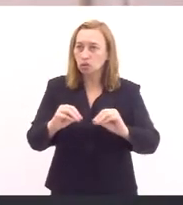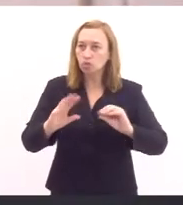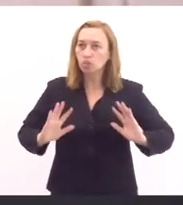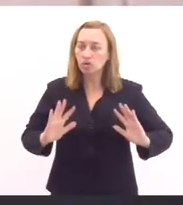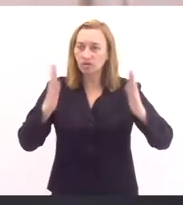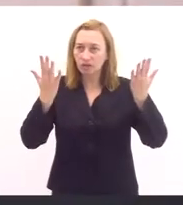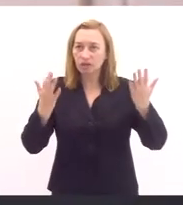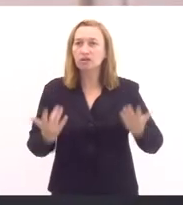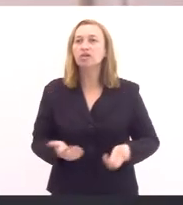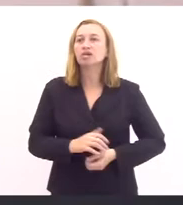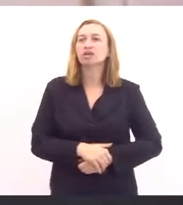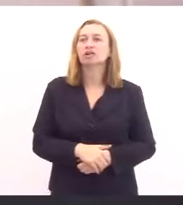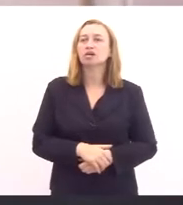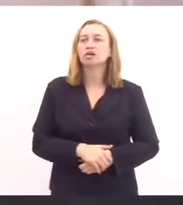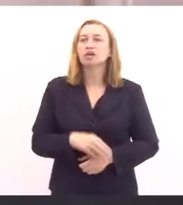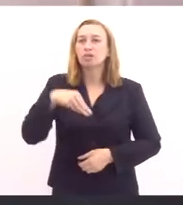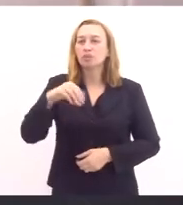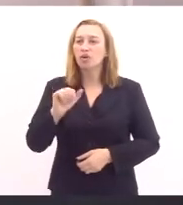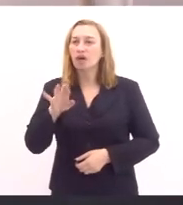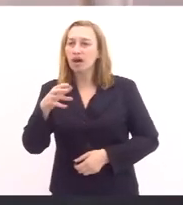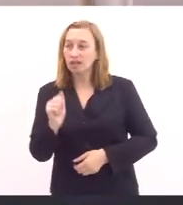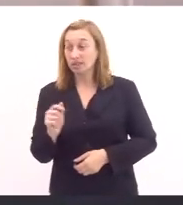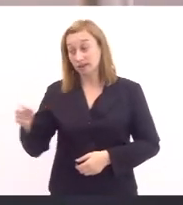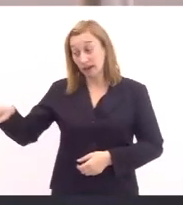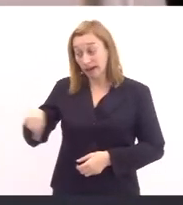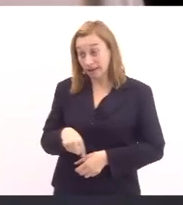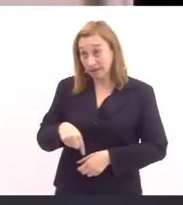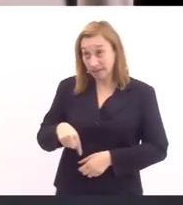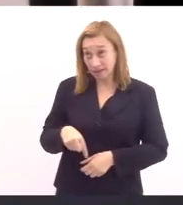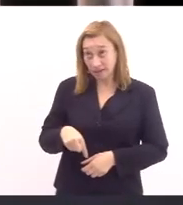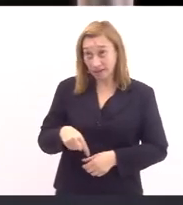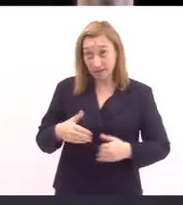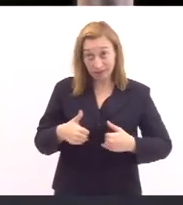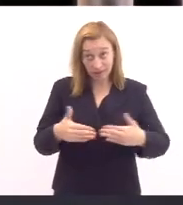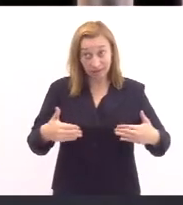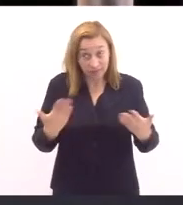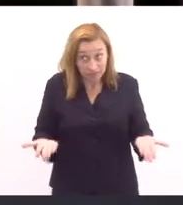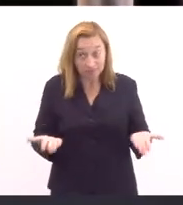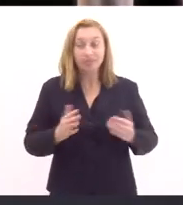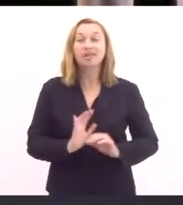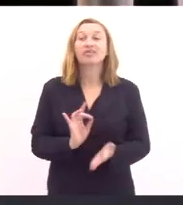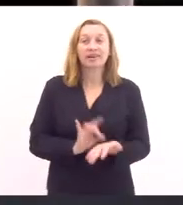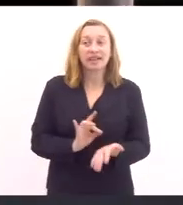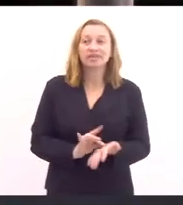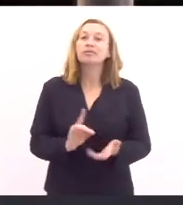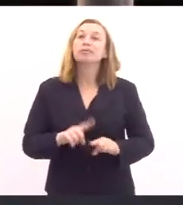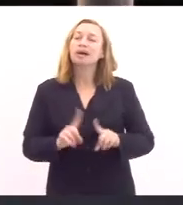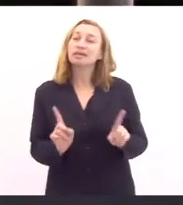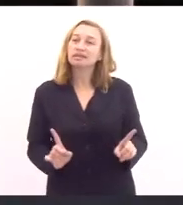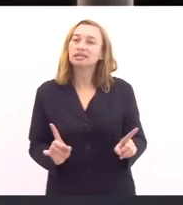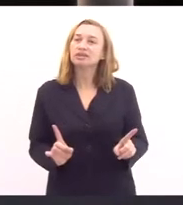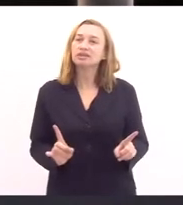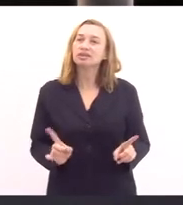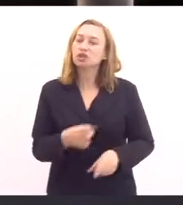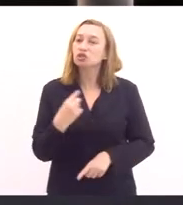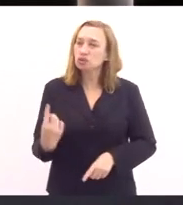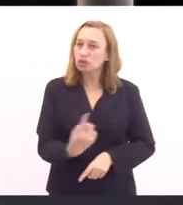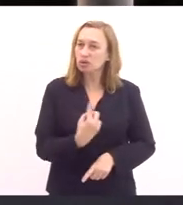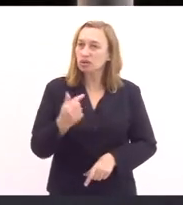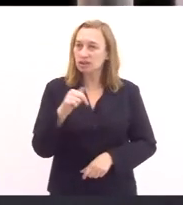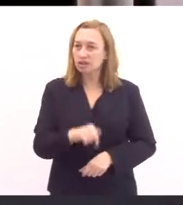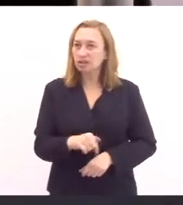na verdade o certo era Morgana tá que presidiu dessa que a verdadeira é verdade mas nós